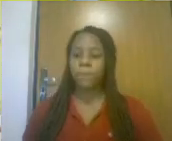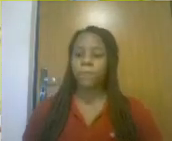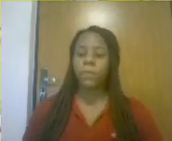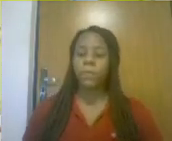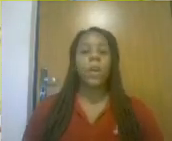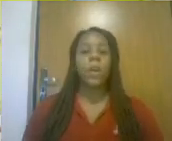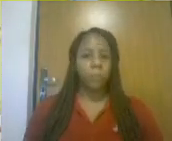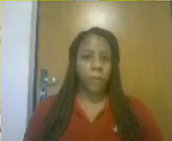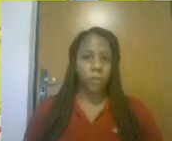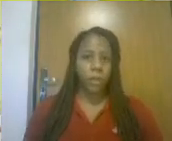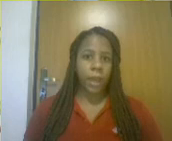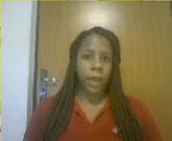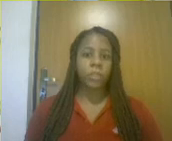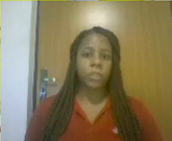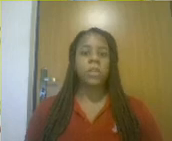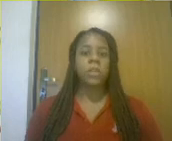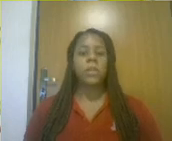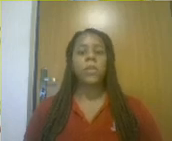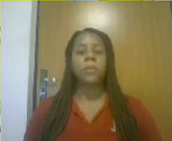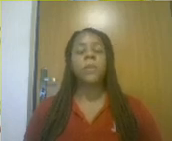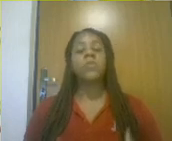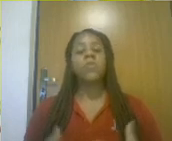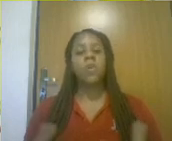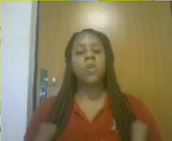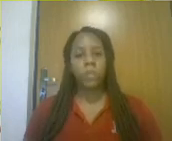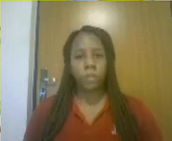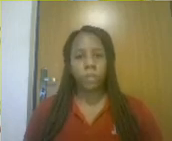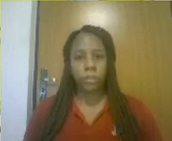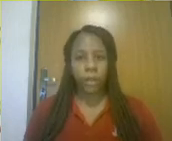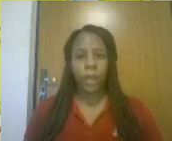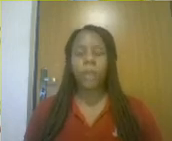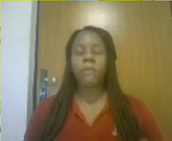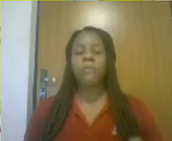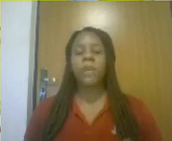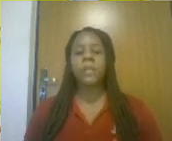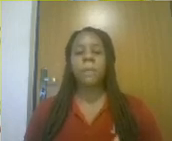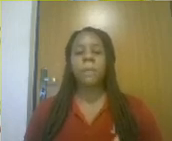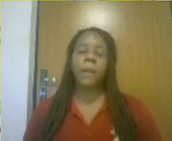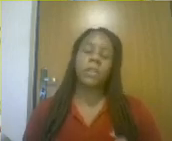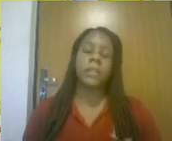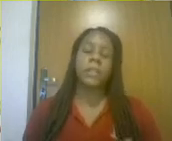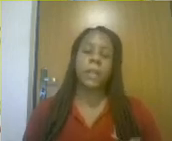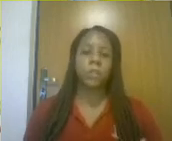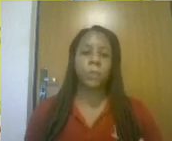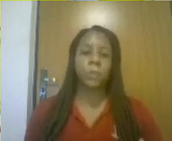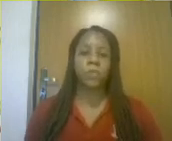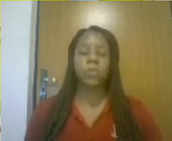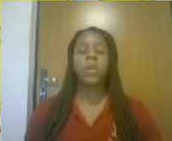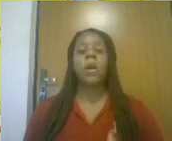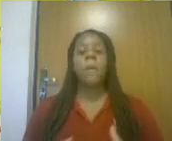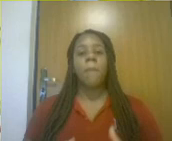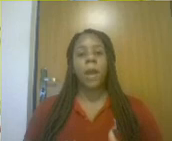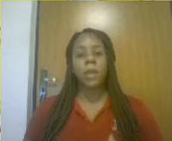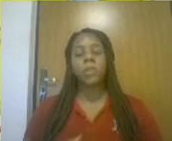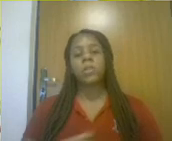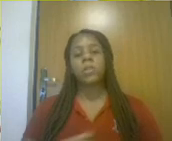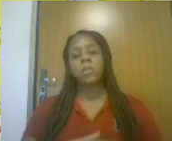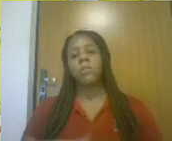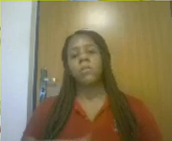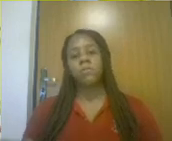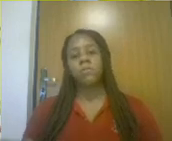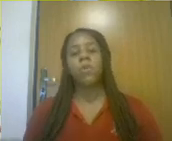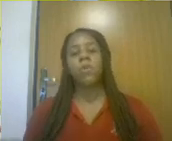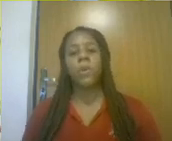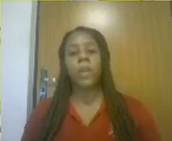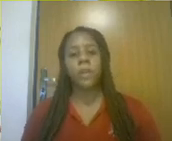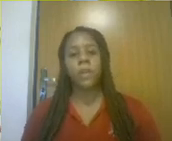texto. Os personagens são as pessoas, né, que vão fazer parte, não necessariamente as pessoas, mas